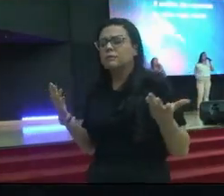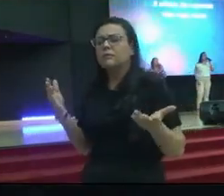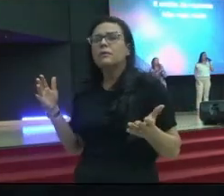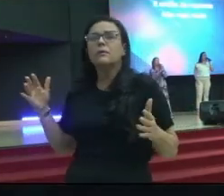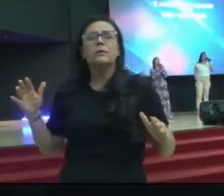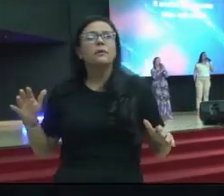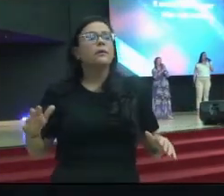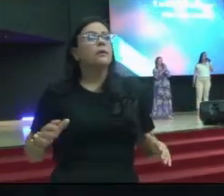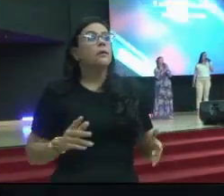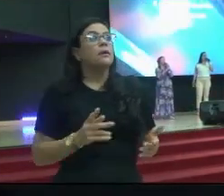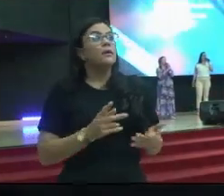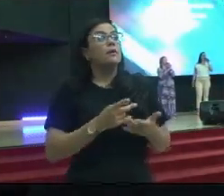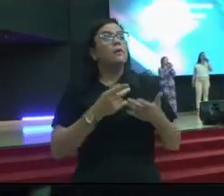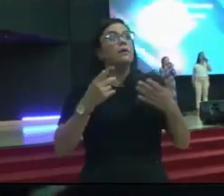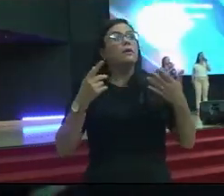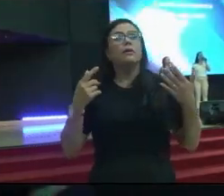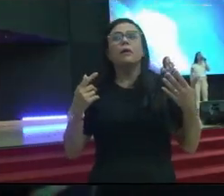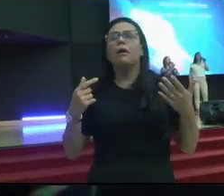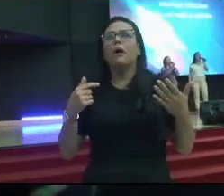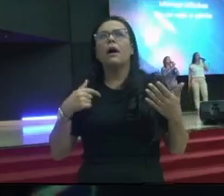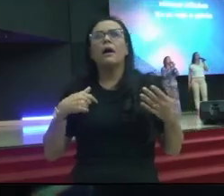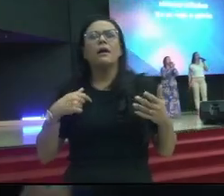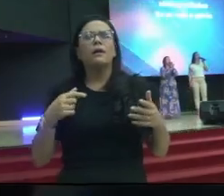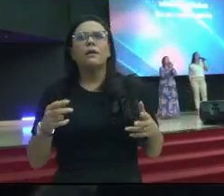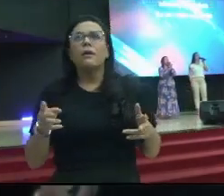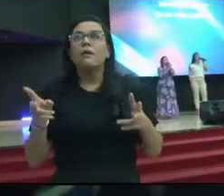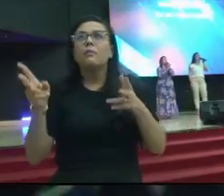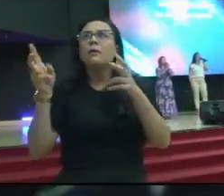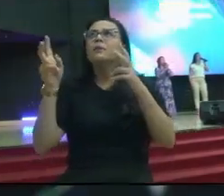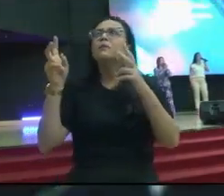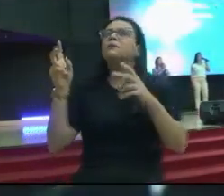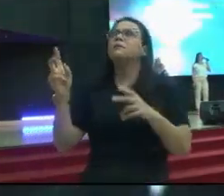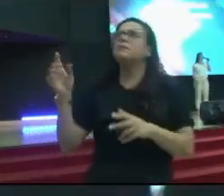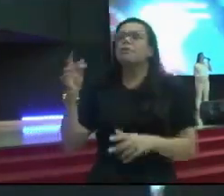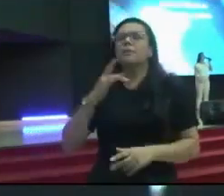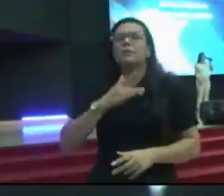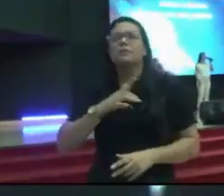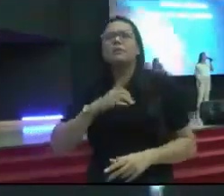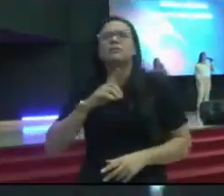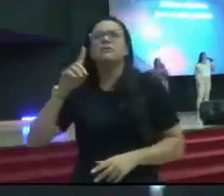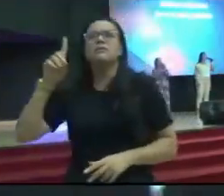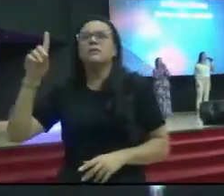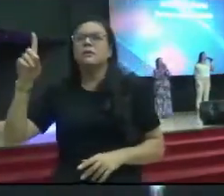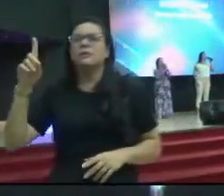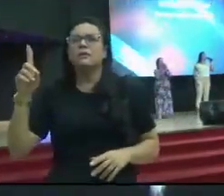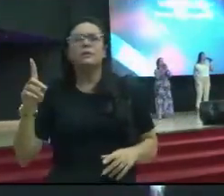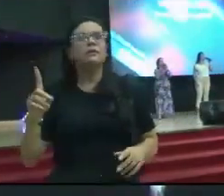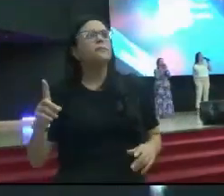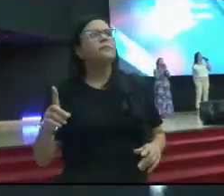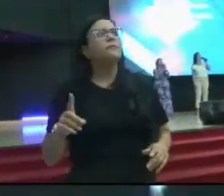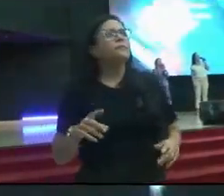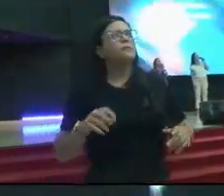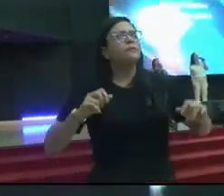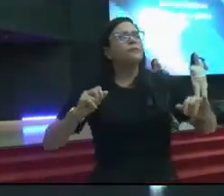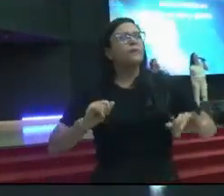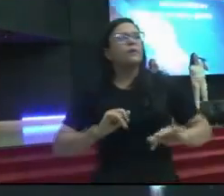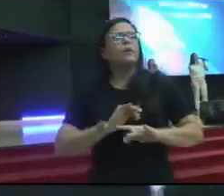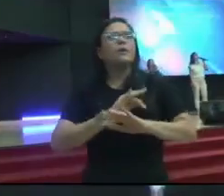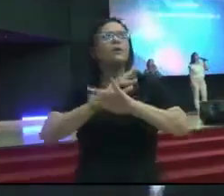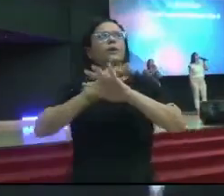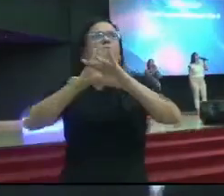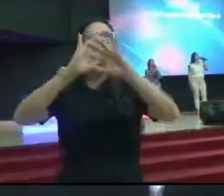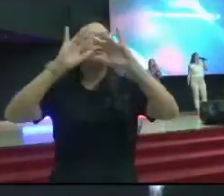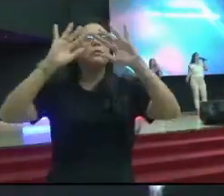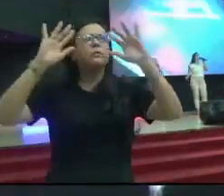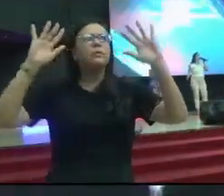Então de repente não vejo mais minhas aflições, eu só vejo a